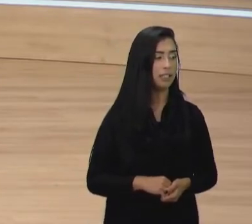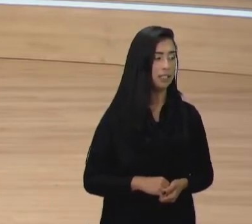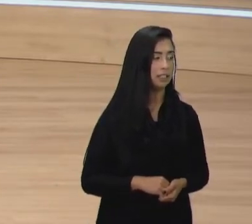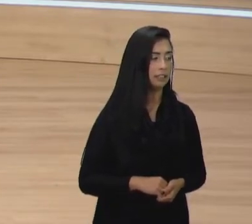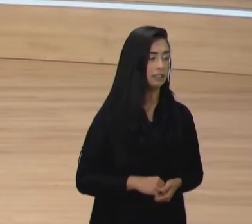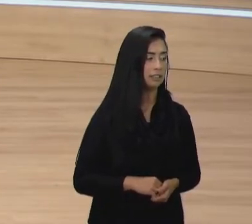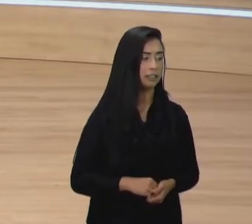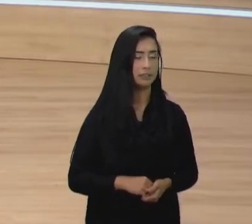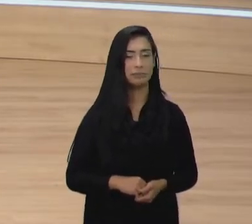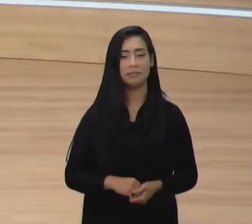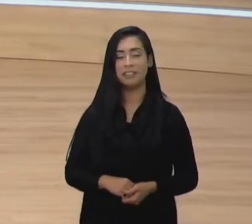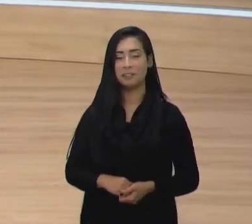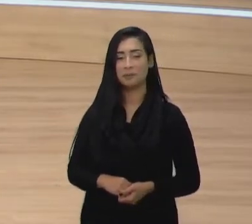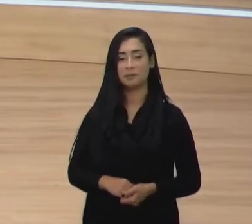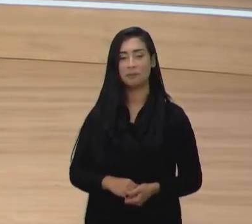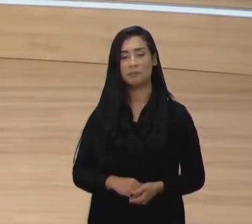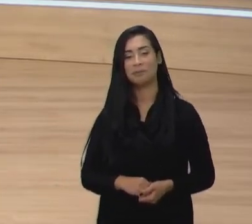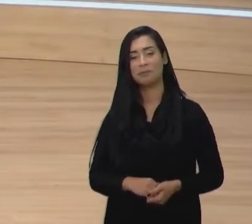E